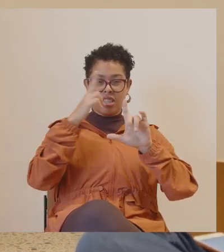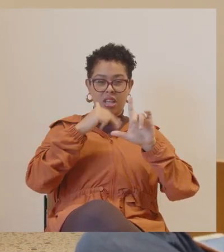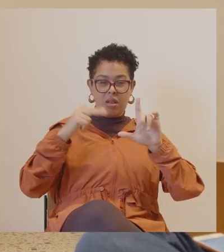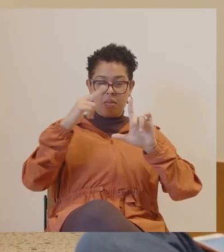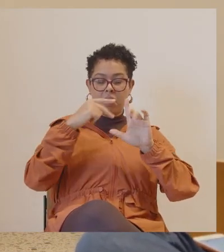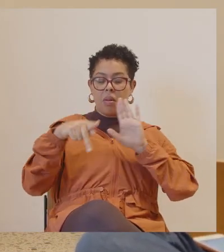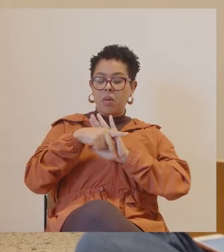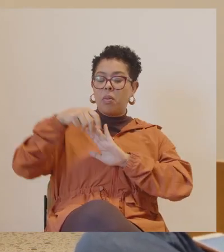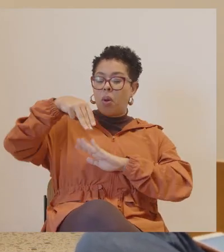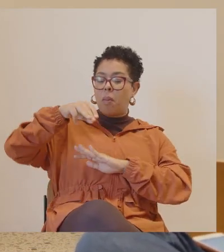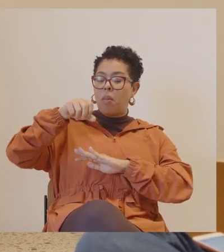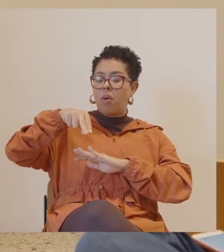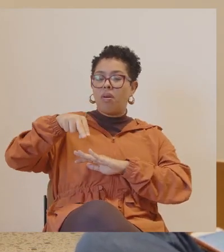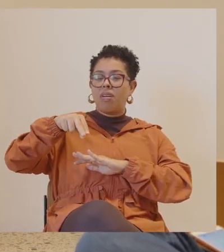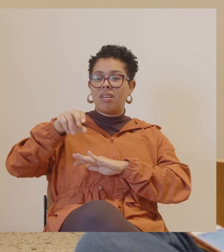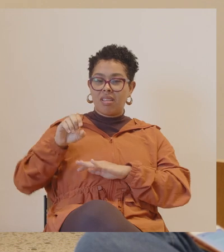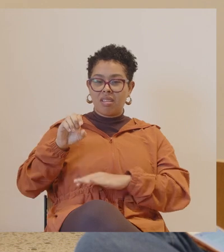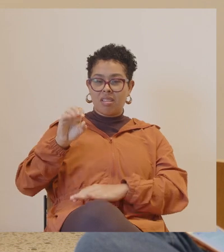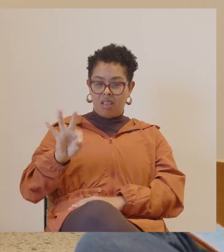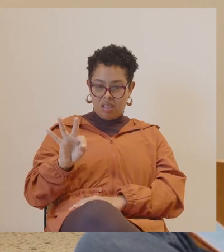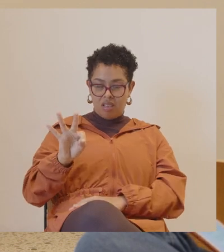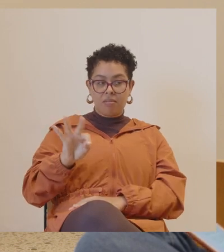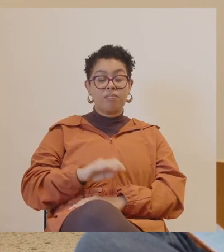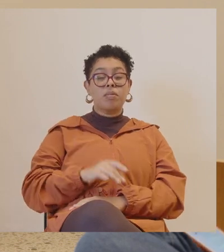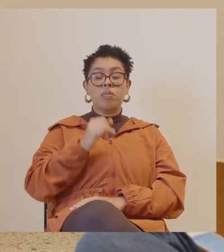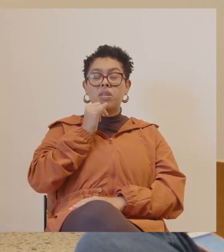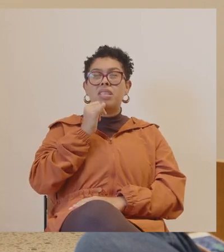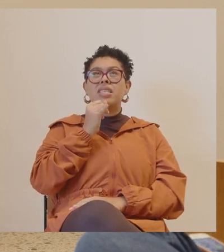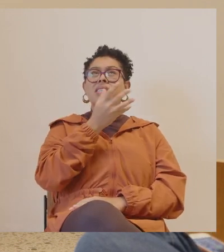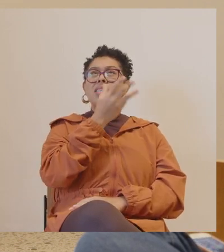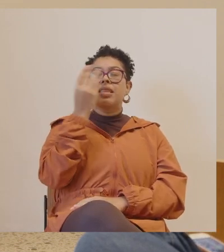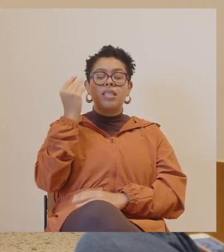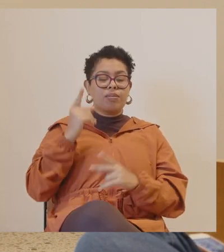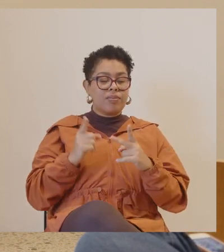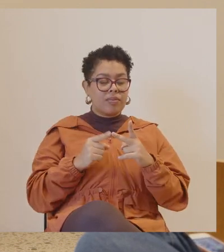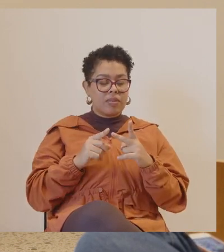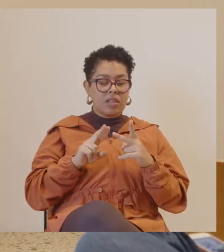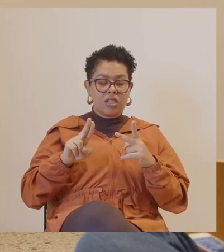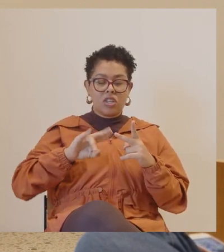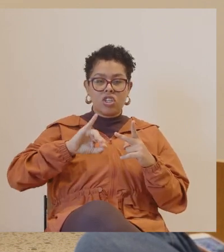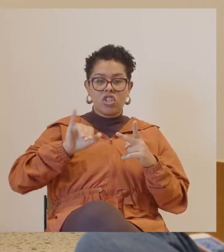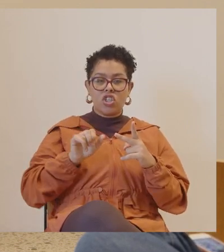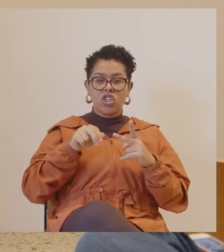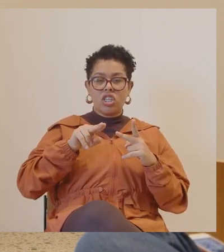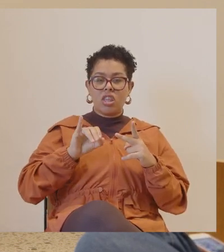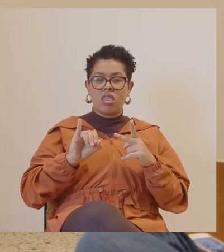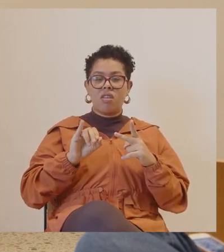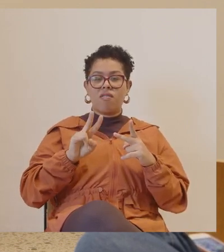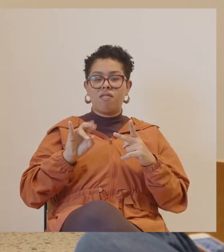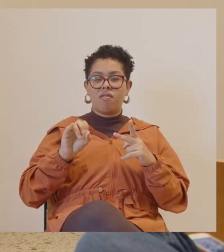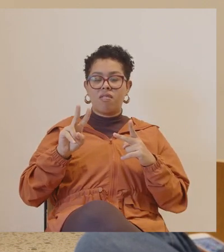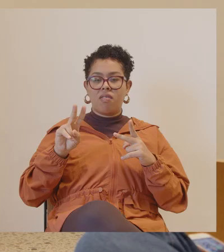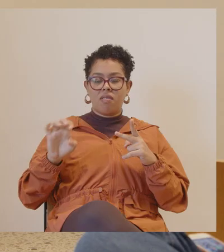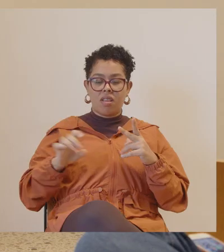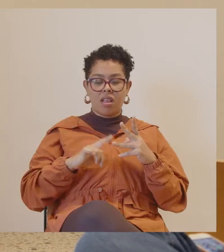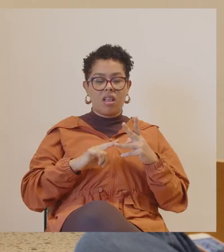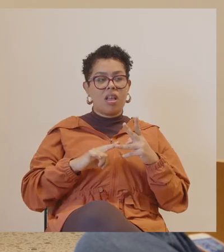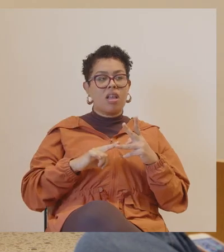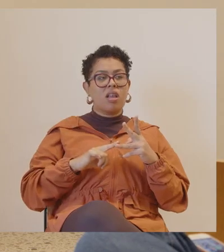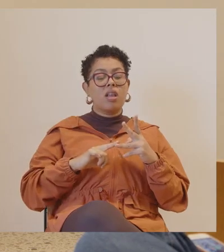Geneviève Lafon e... esqueci... Geneviève Aitken e a Marianne de Lafon,